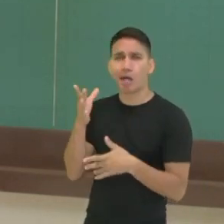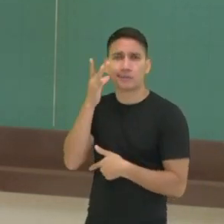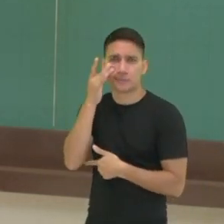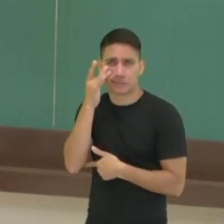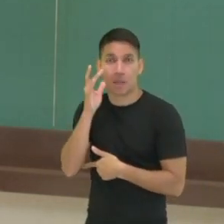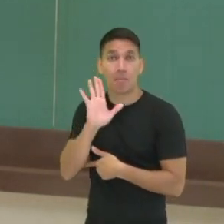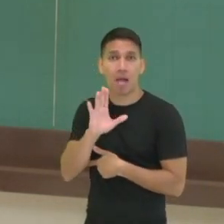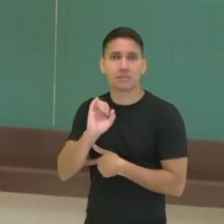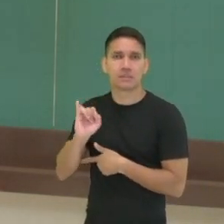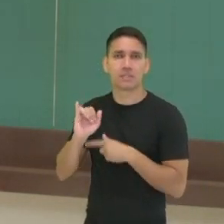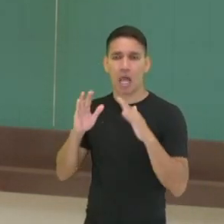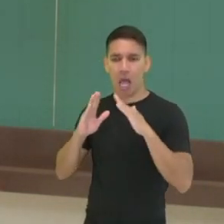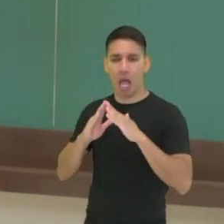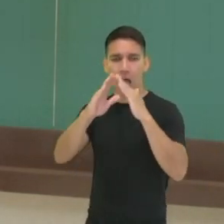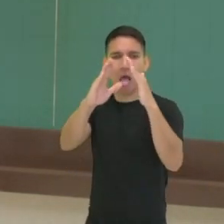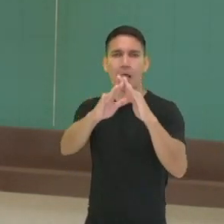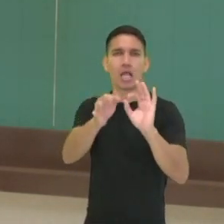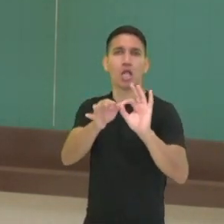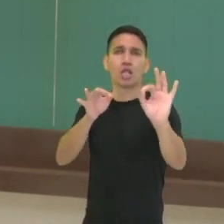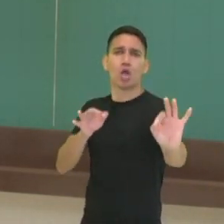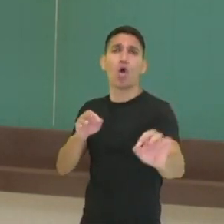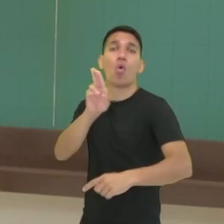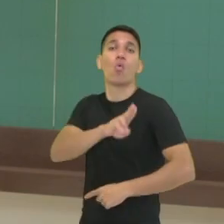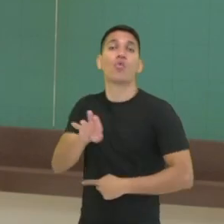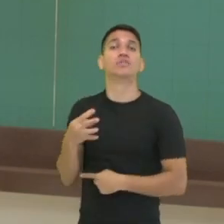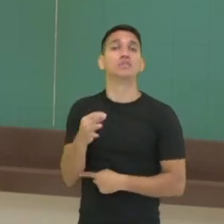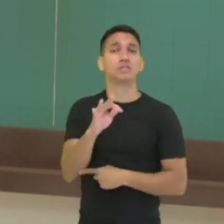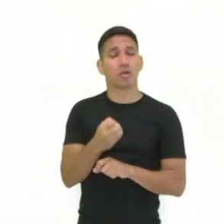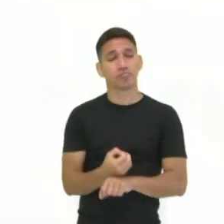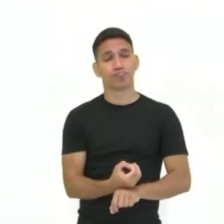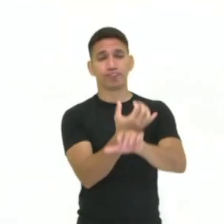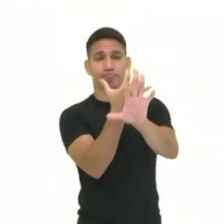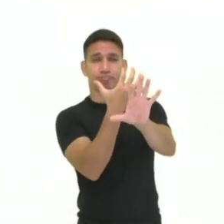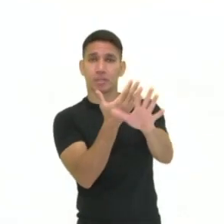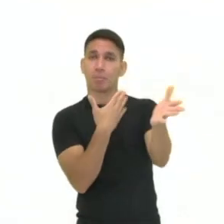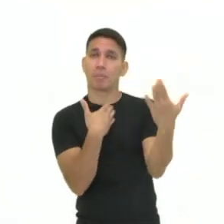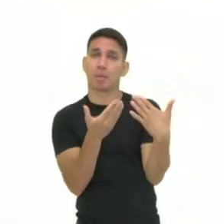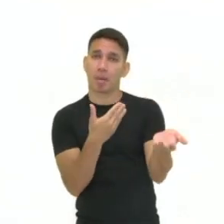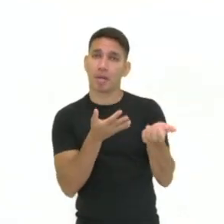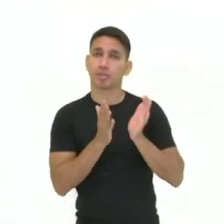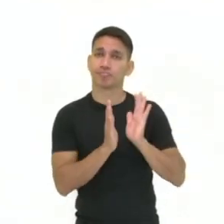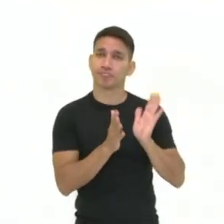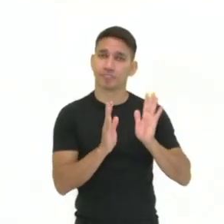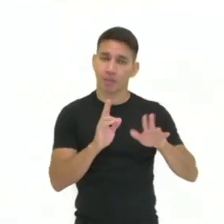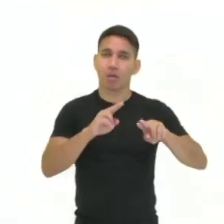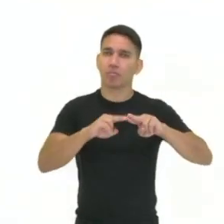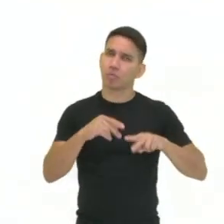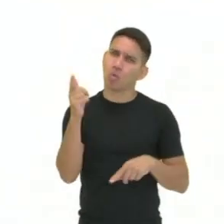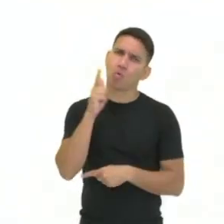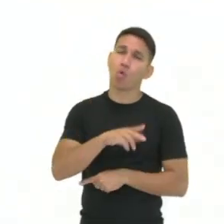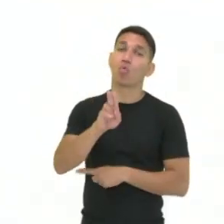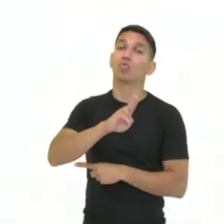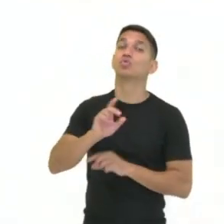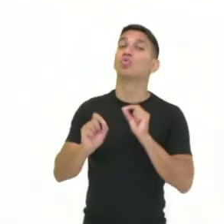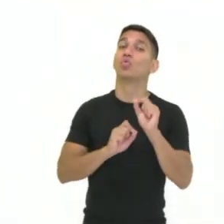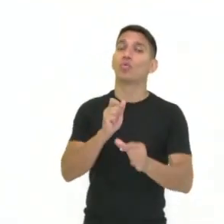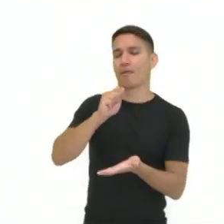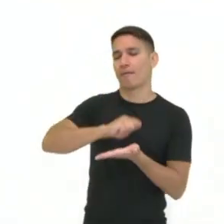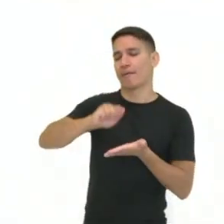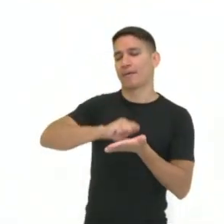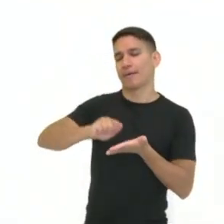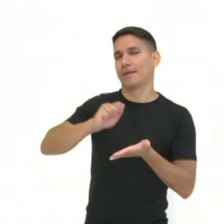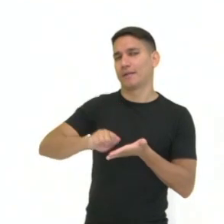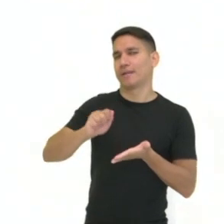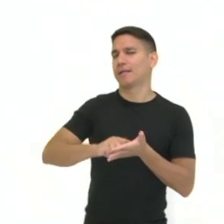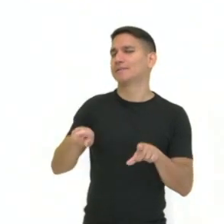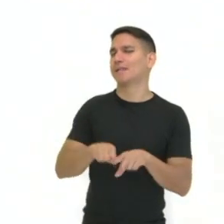Mas se mora longe, utilize os meios de comunicação. E para isso, nós vamos utilizar o quê? O nosso caderno,